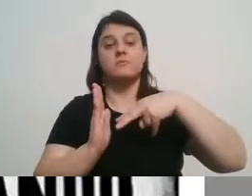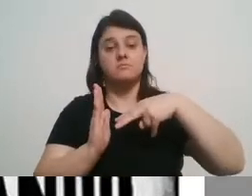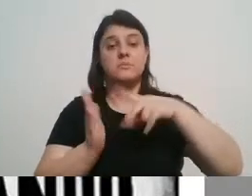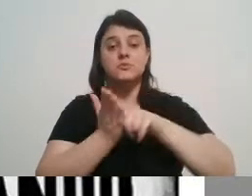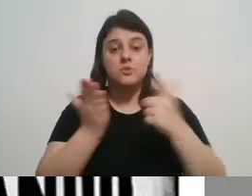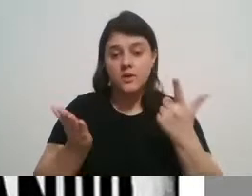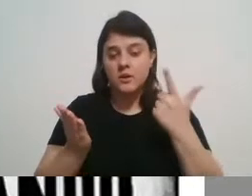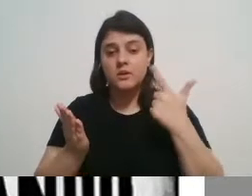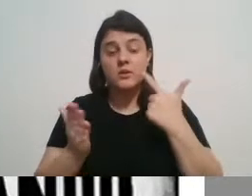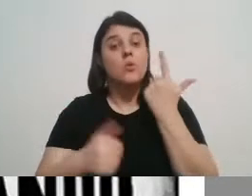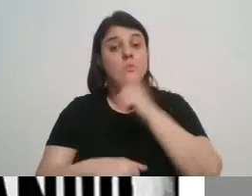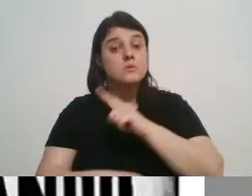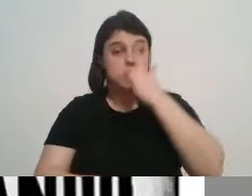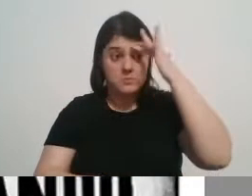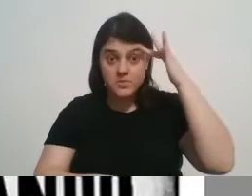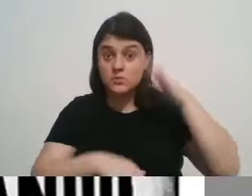grande inserção,